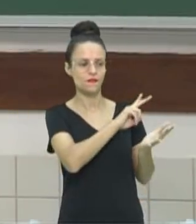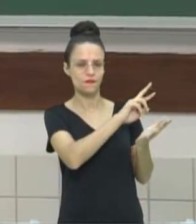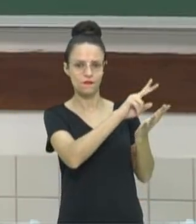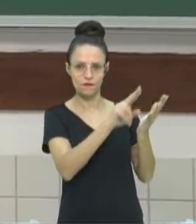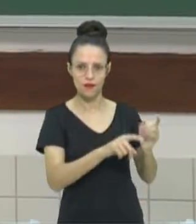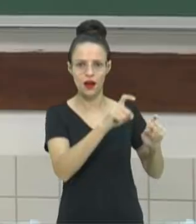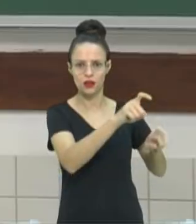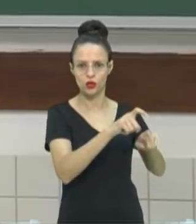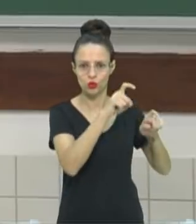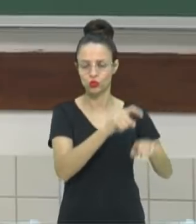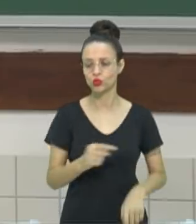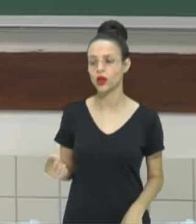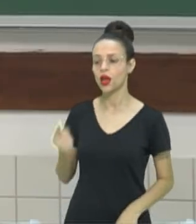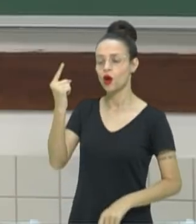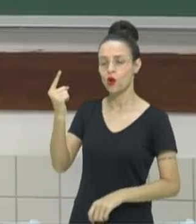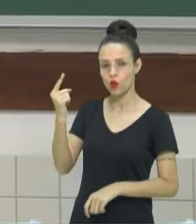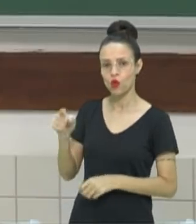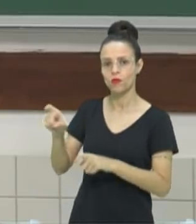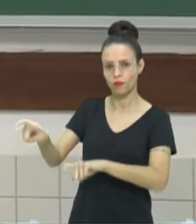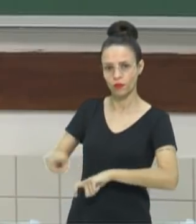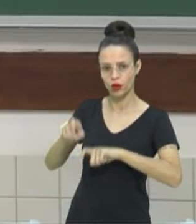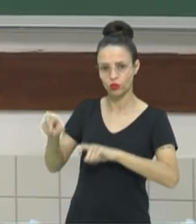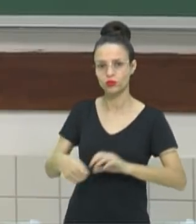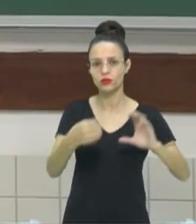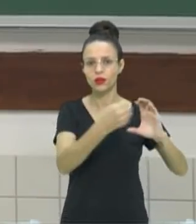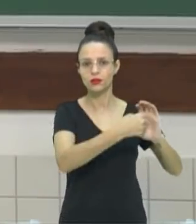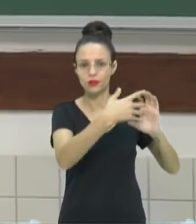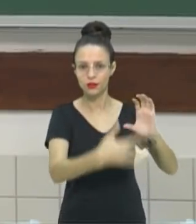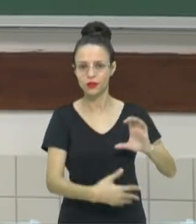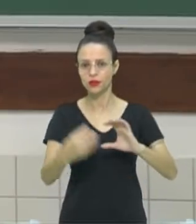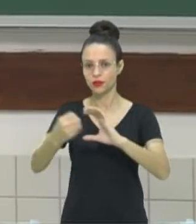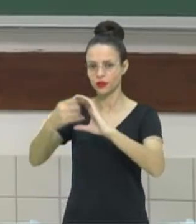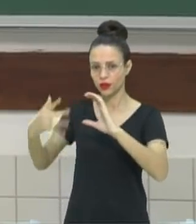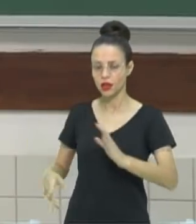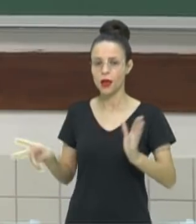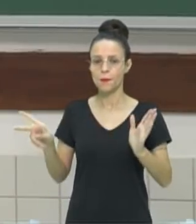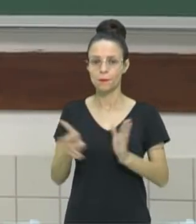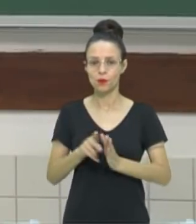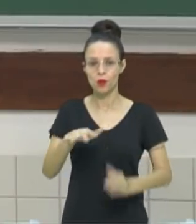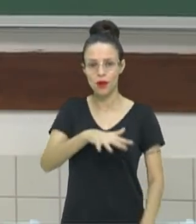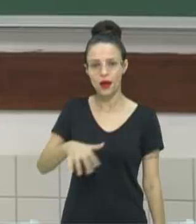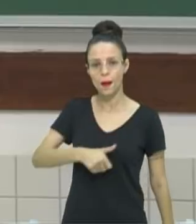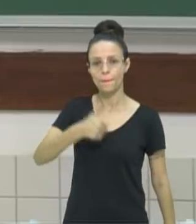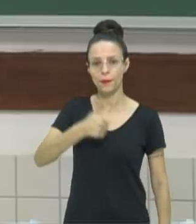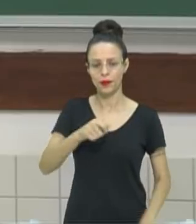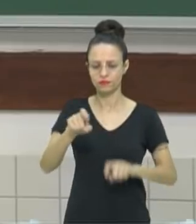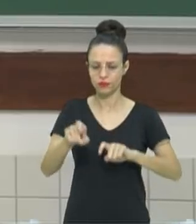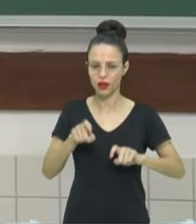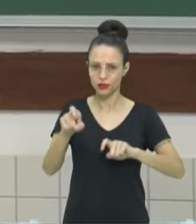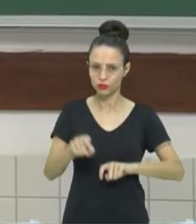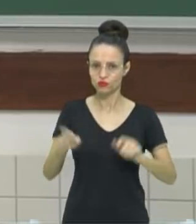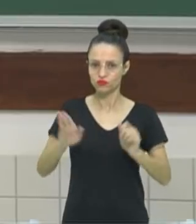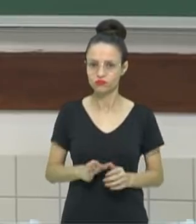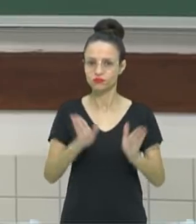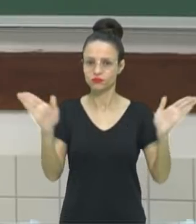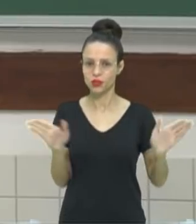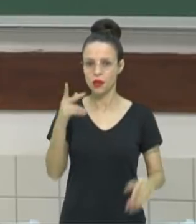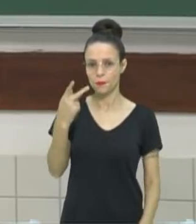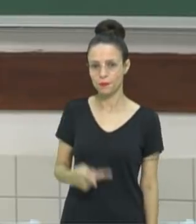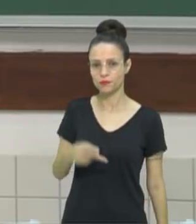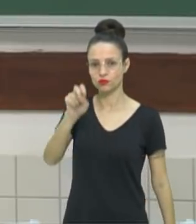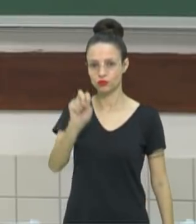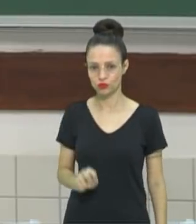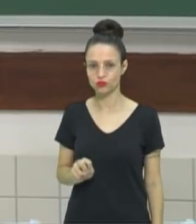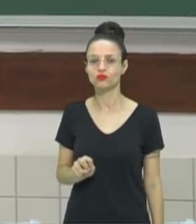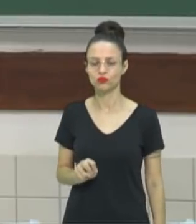e monocultura, que caracterizam aí as atividades do setor primário da região sul, né? Pensando na parte